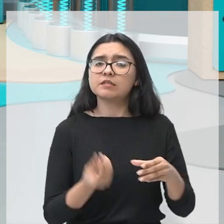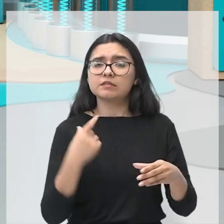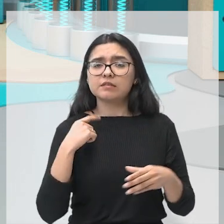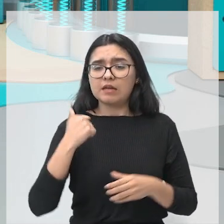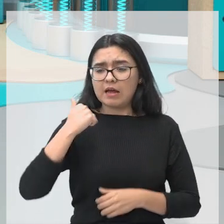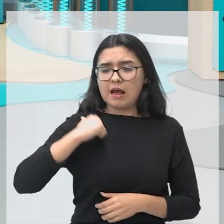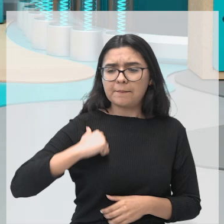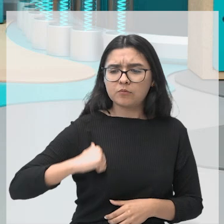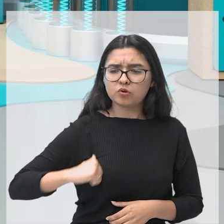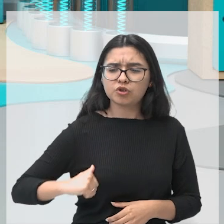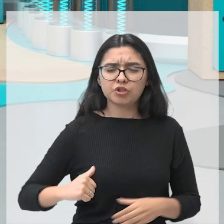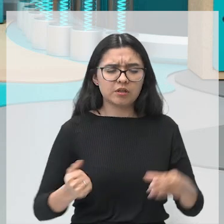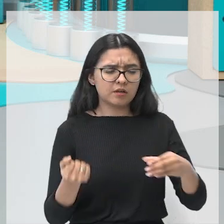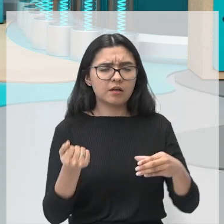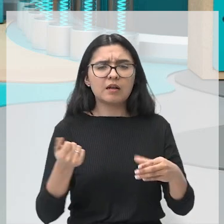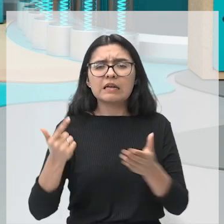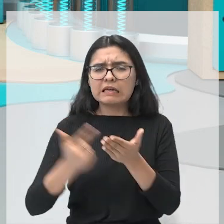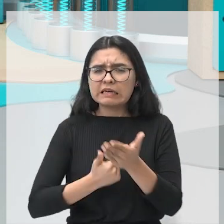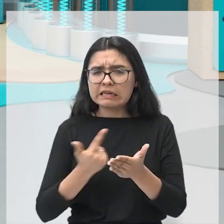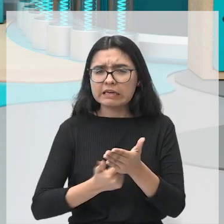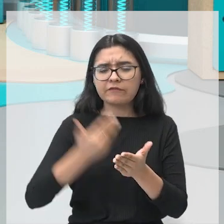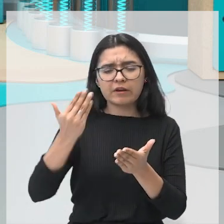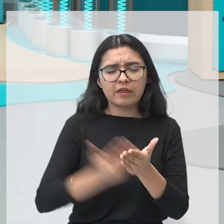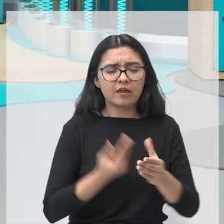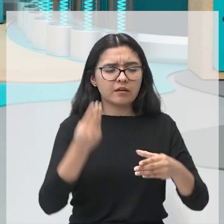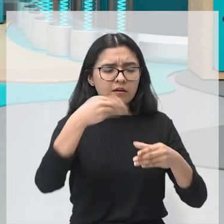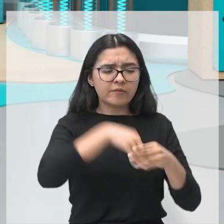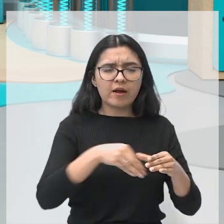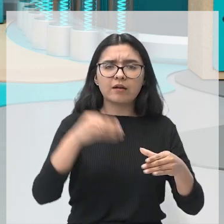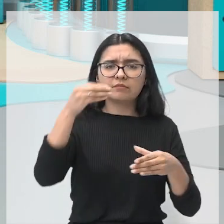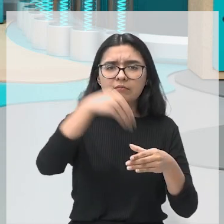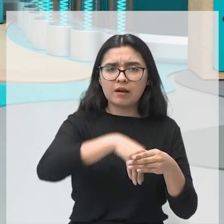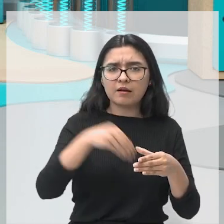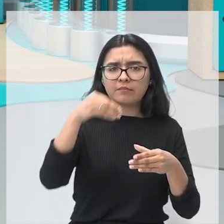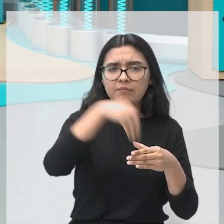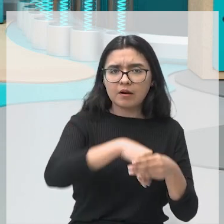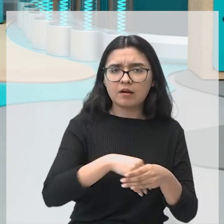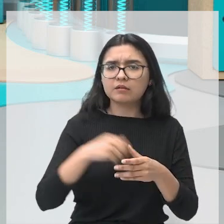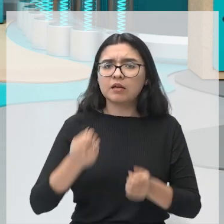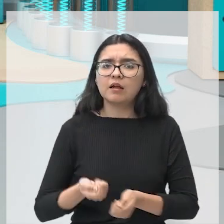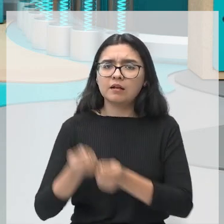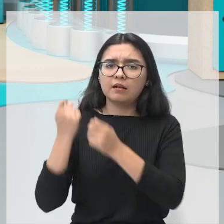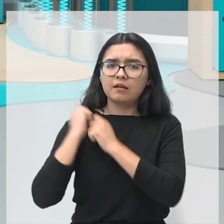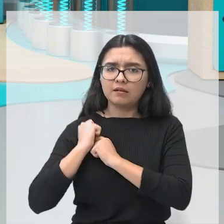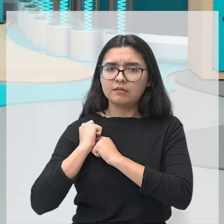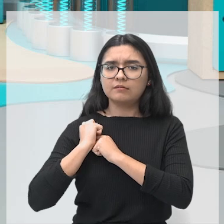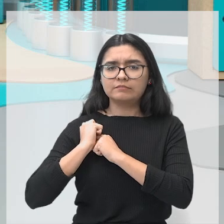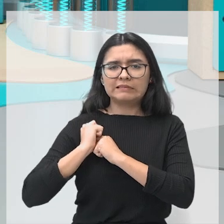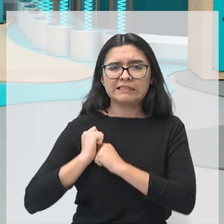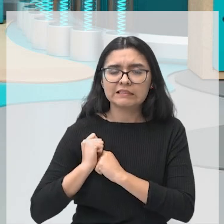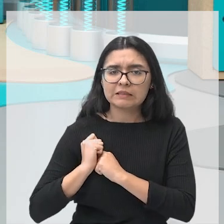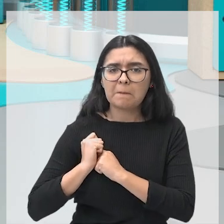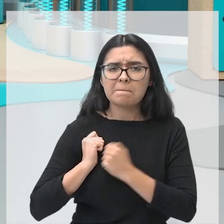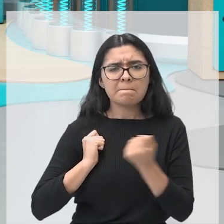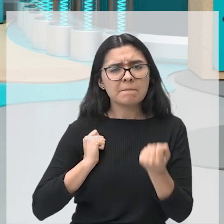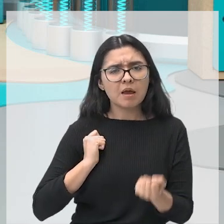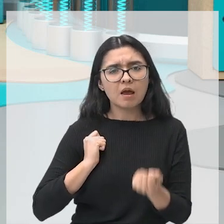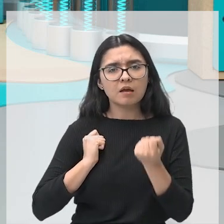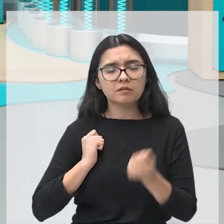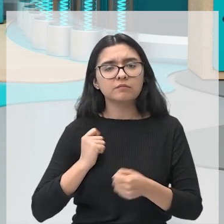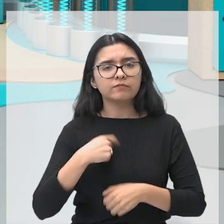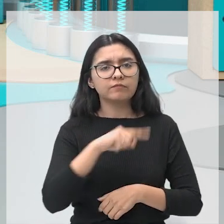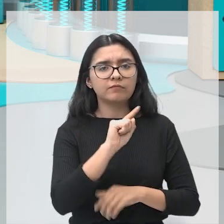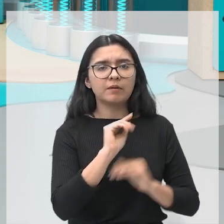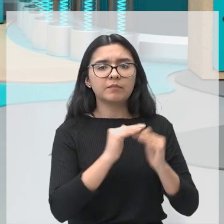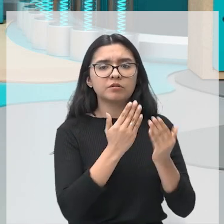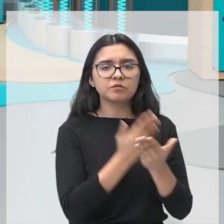para a aula, a gente coloca um monte de livro, caderno, bota um monte de coisa na mochila, põe na costa. E aí na hora que vai para a